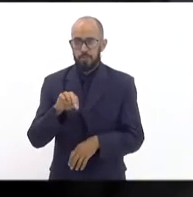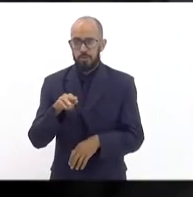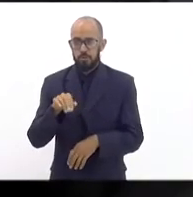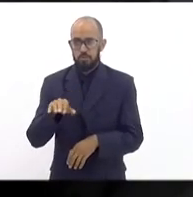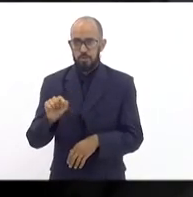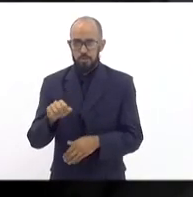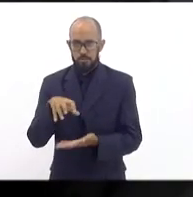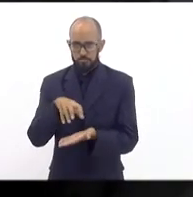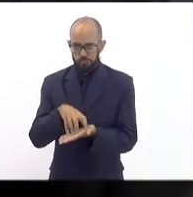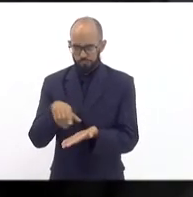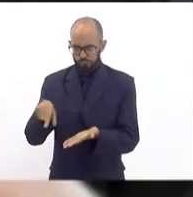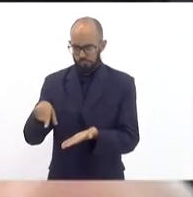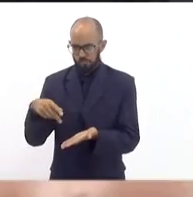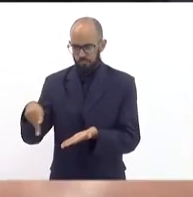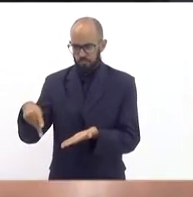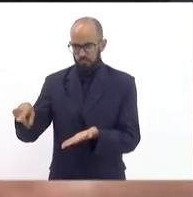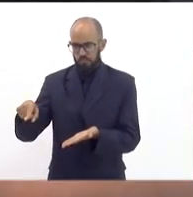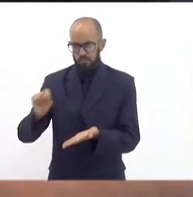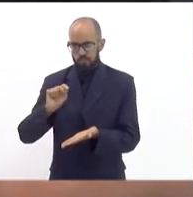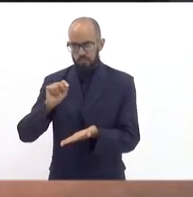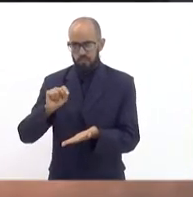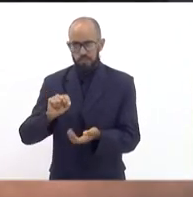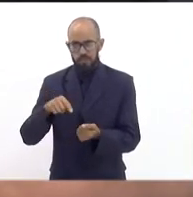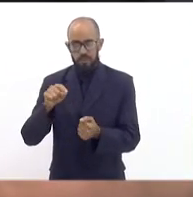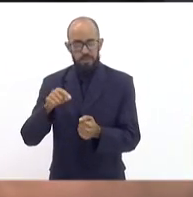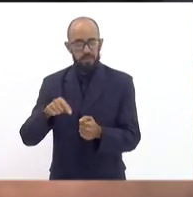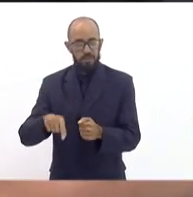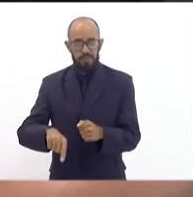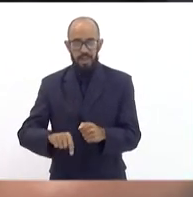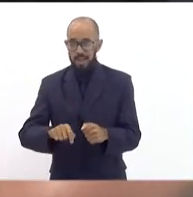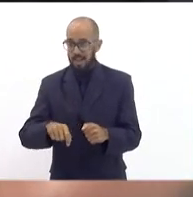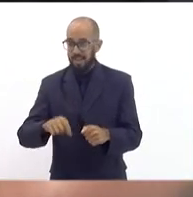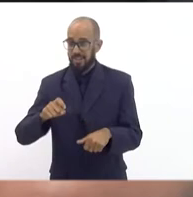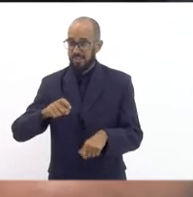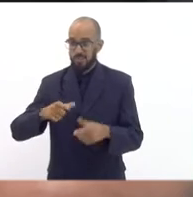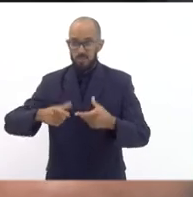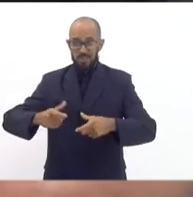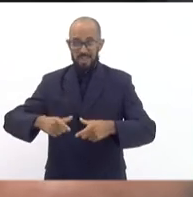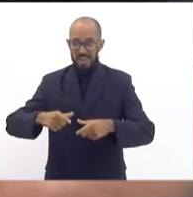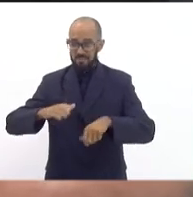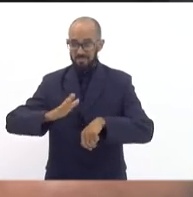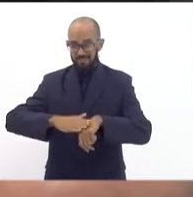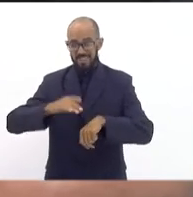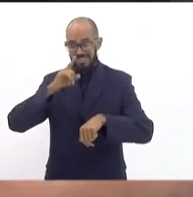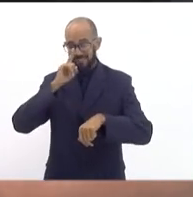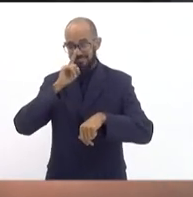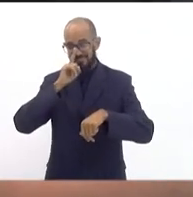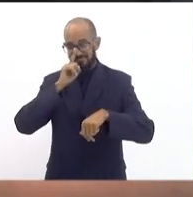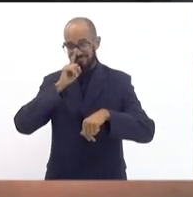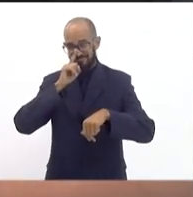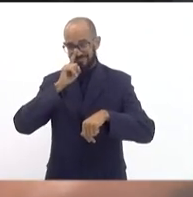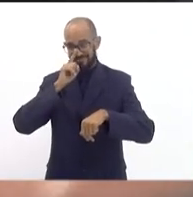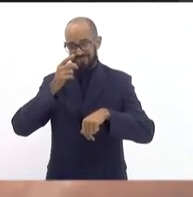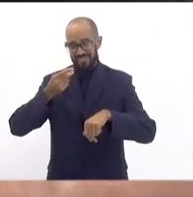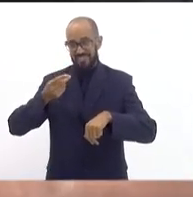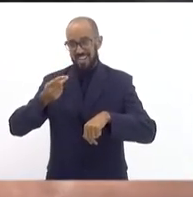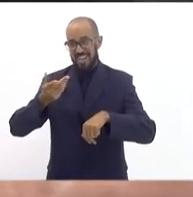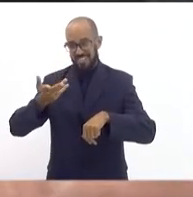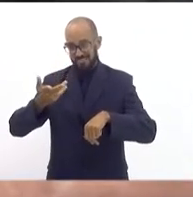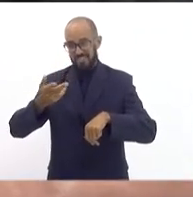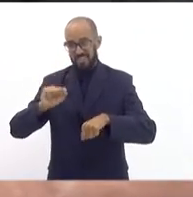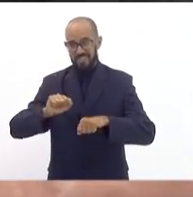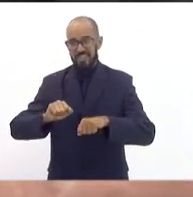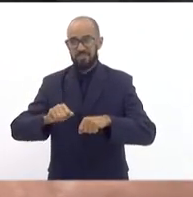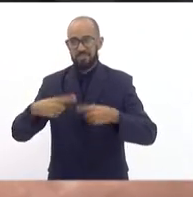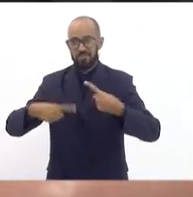atua diretamente no olho do furacão na política econômica e tarifária. É a Câmara diretamente vinculada a essas discussões sobre